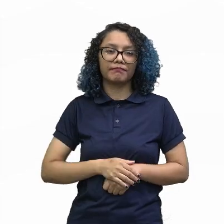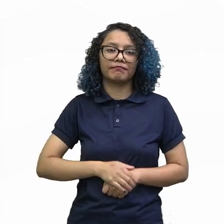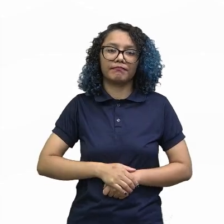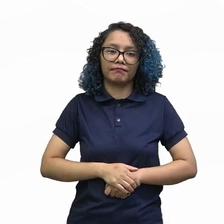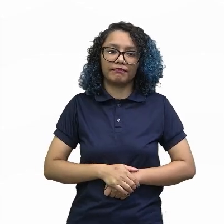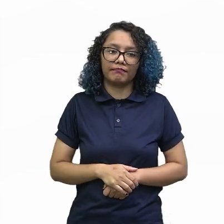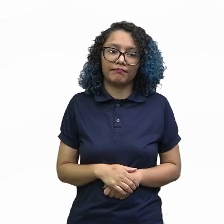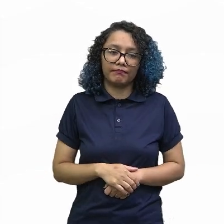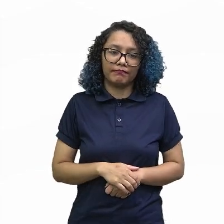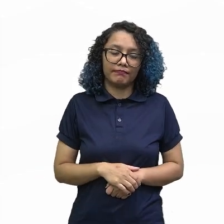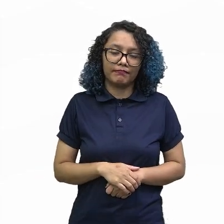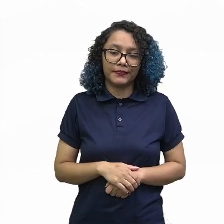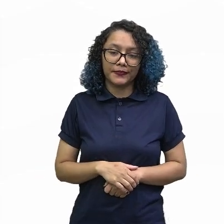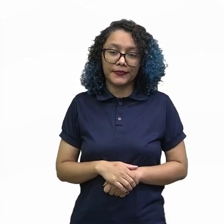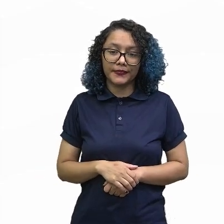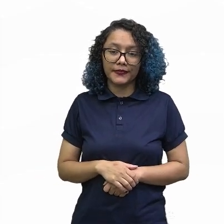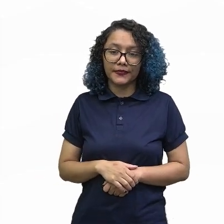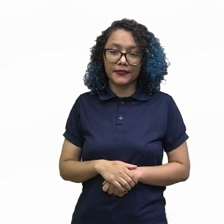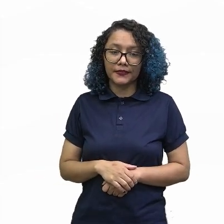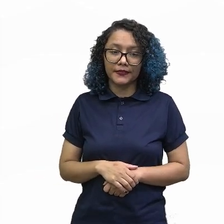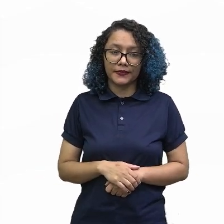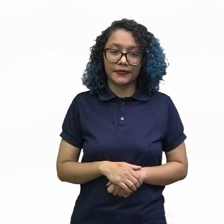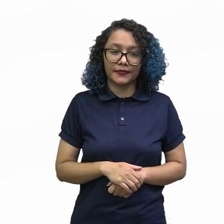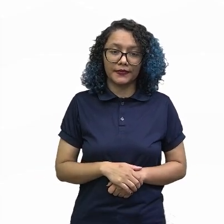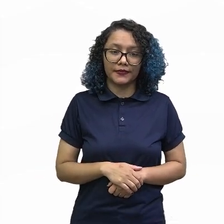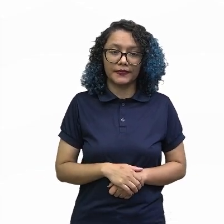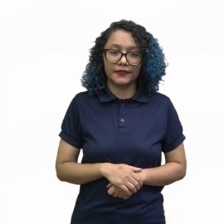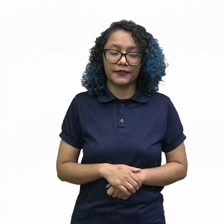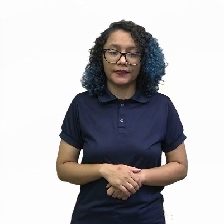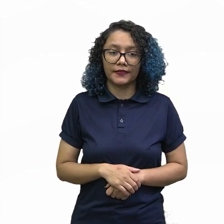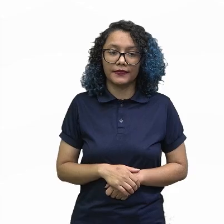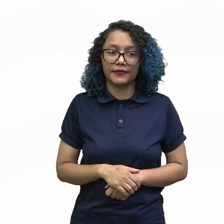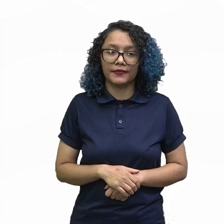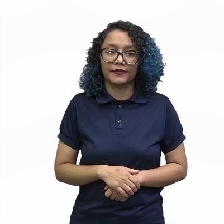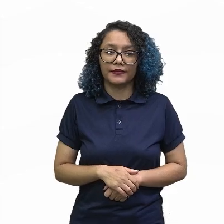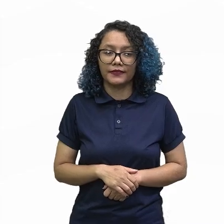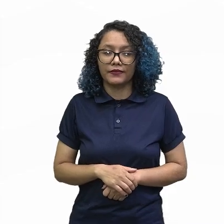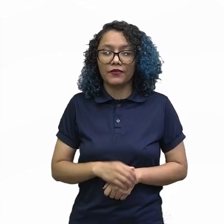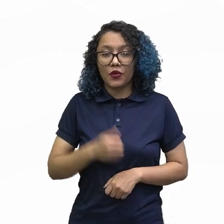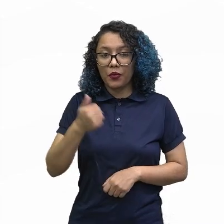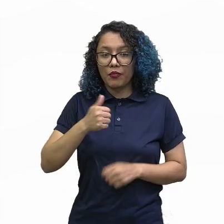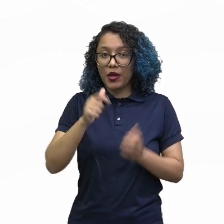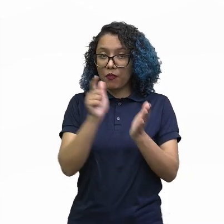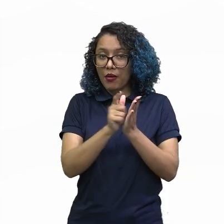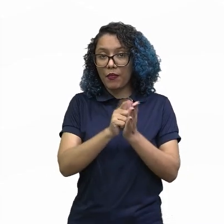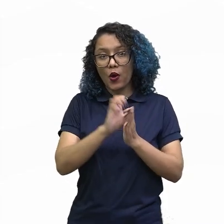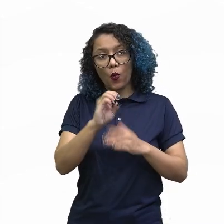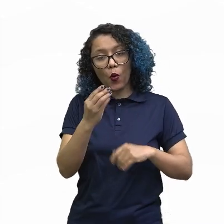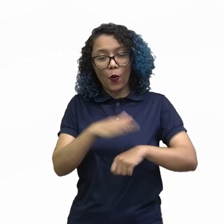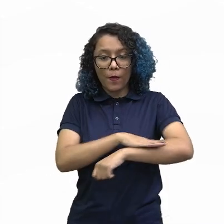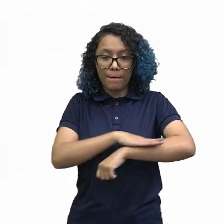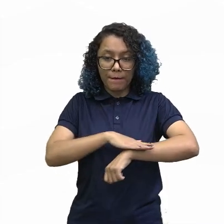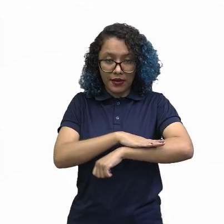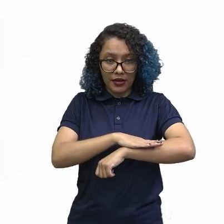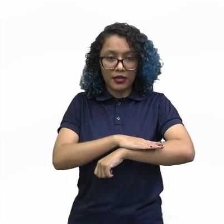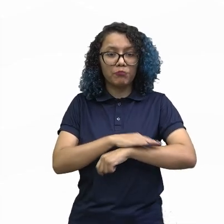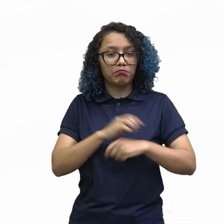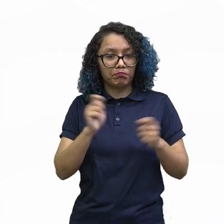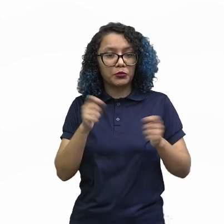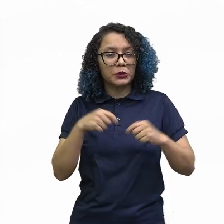gama. Como você percebe aí, principalmente o papel na pele, você vê a radiação